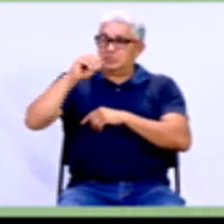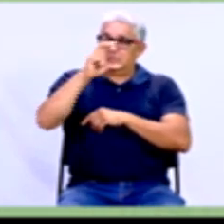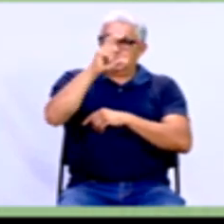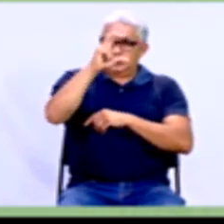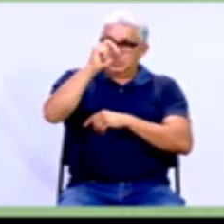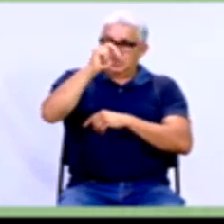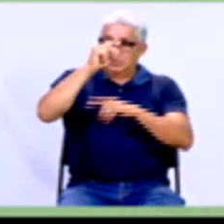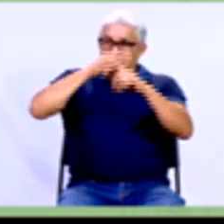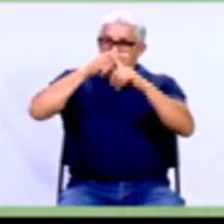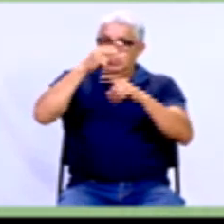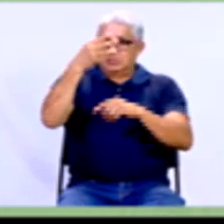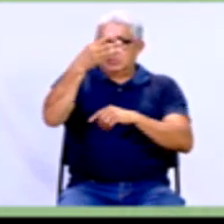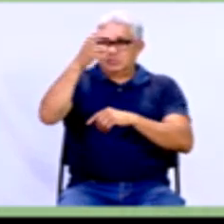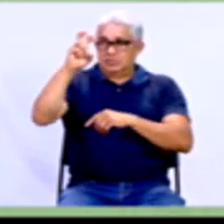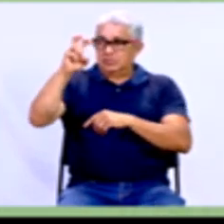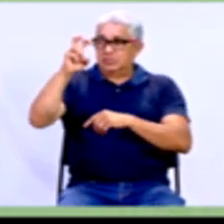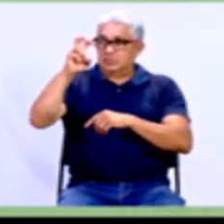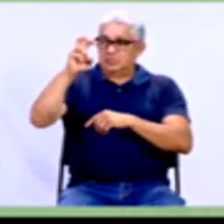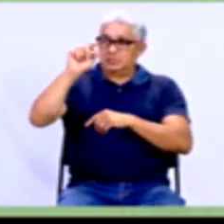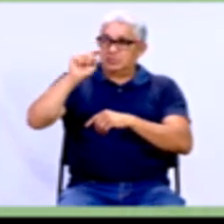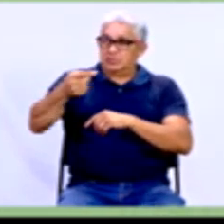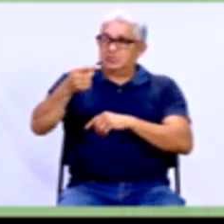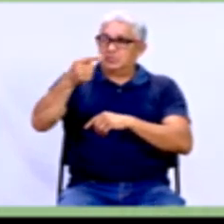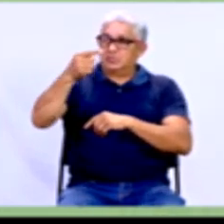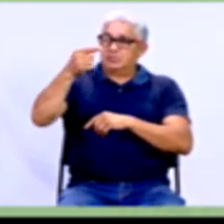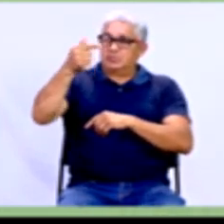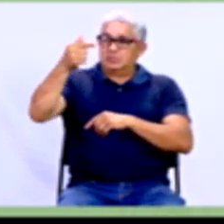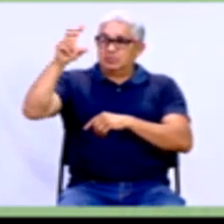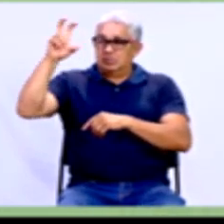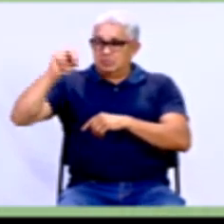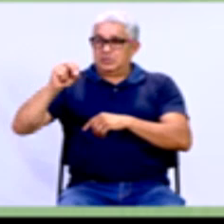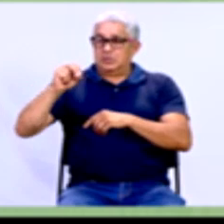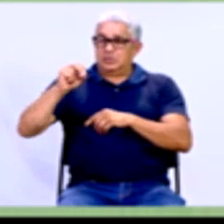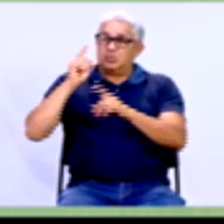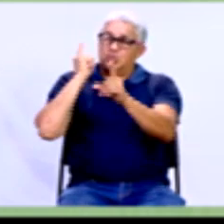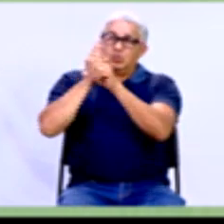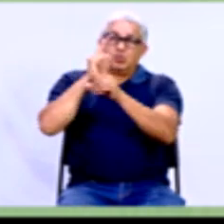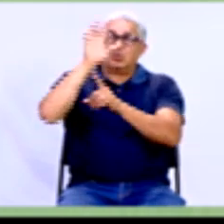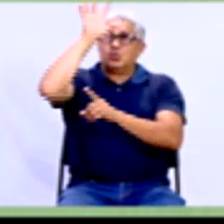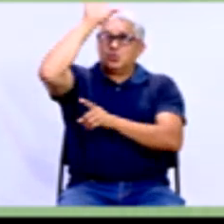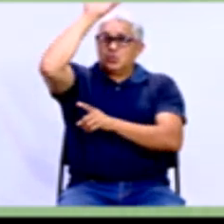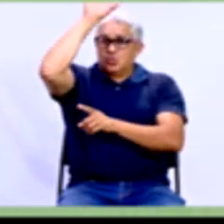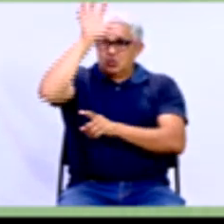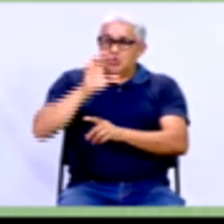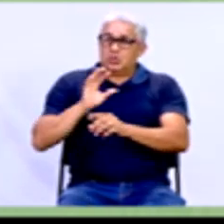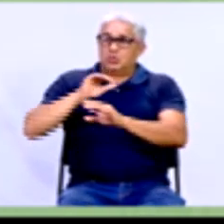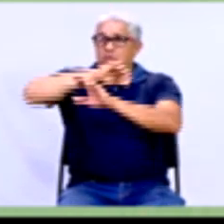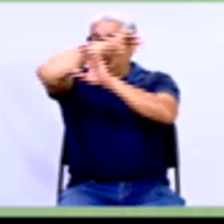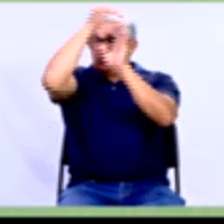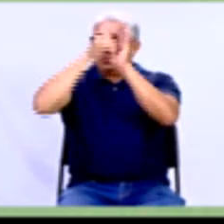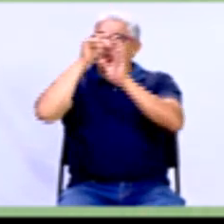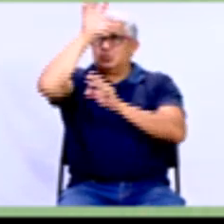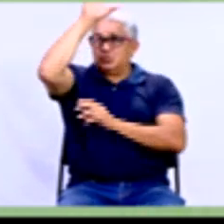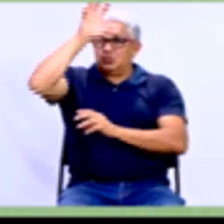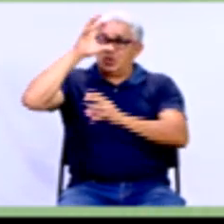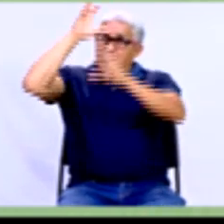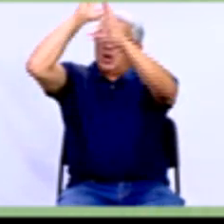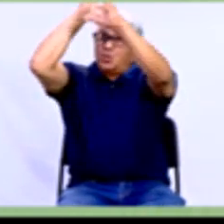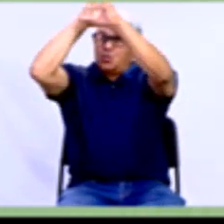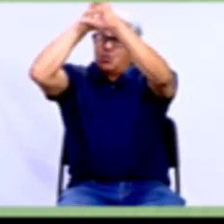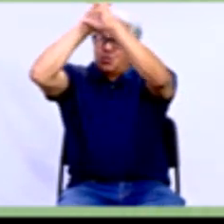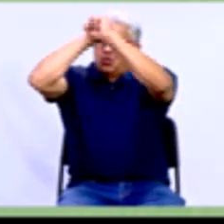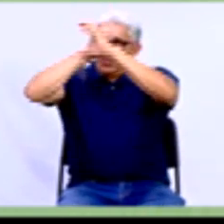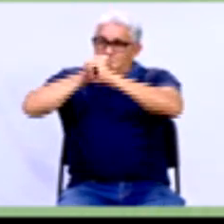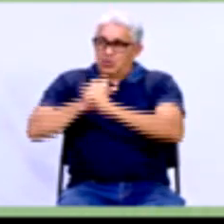vezes 35, que é 1.750. Então, a gente achou todos esses valores, agora a gente vai somá-los, que vai dar